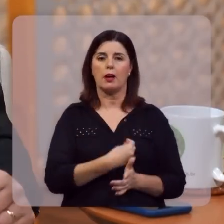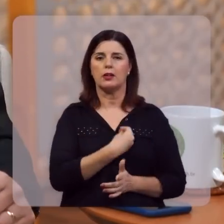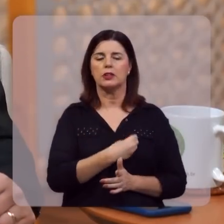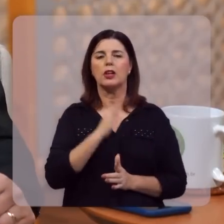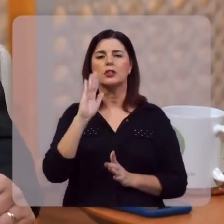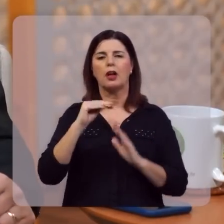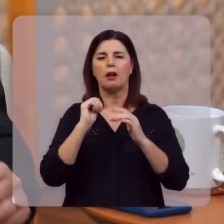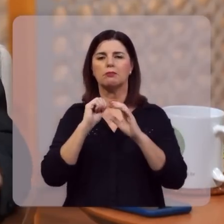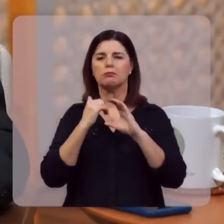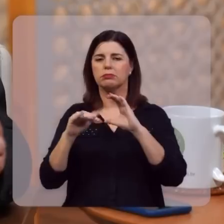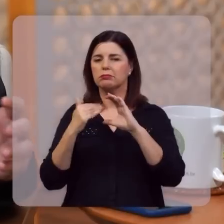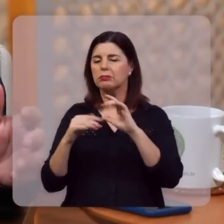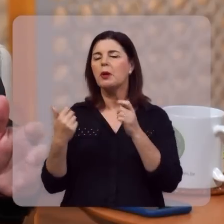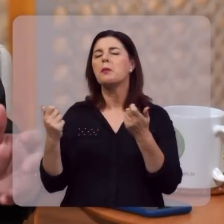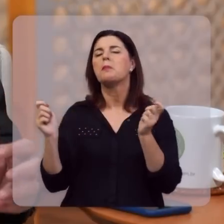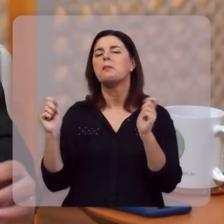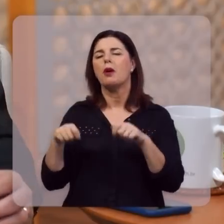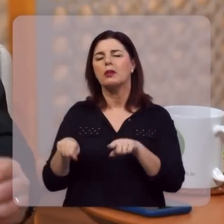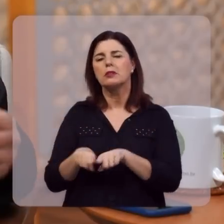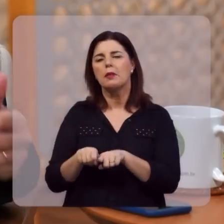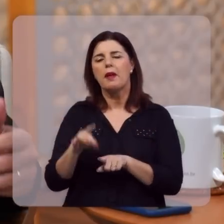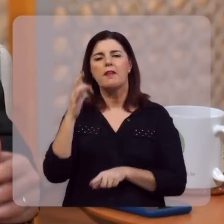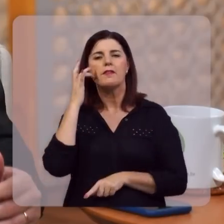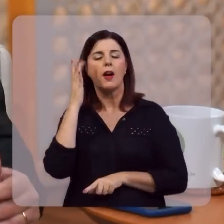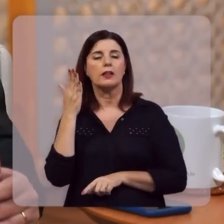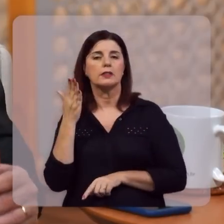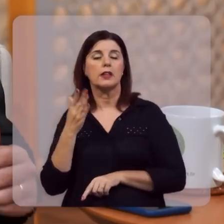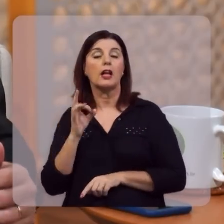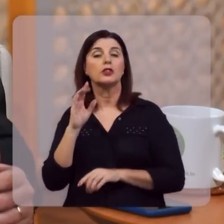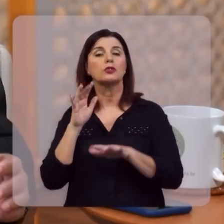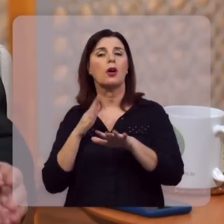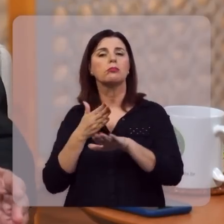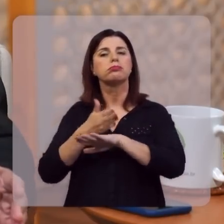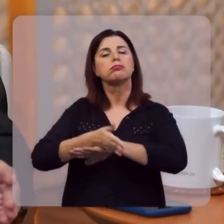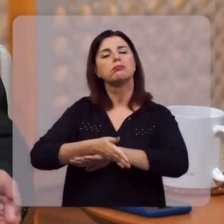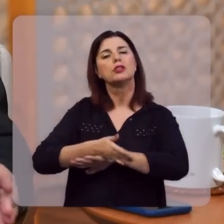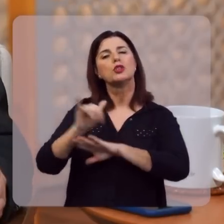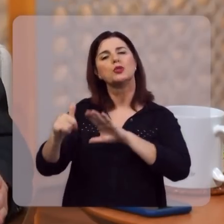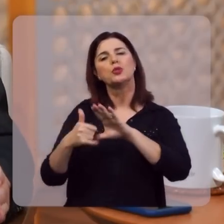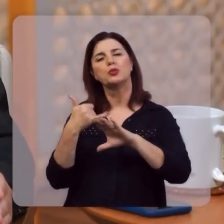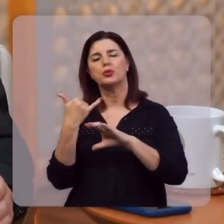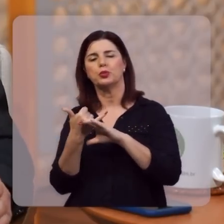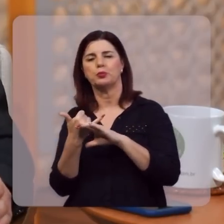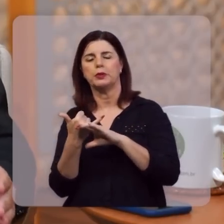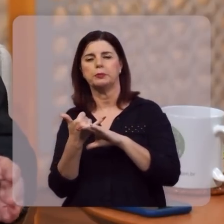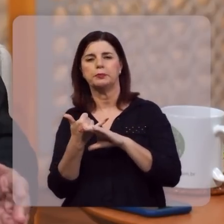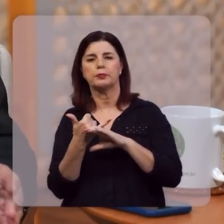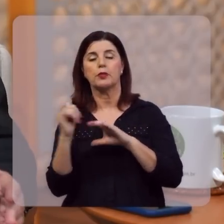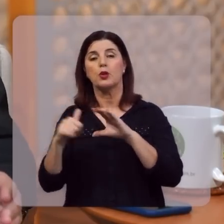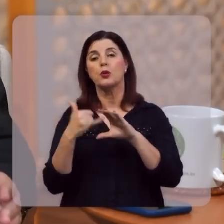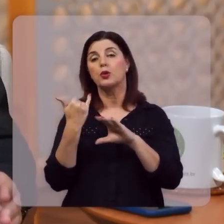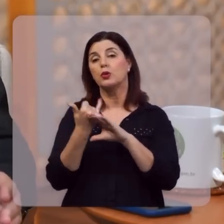já foram transmitidos, também é muito fácil. Basta você acessar o nosso canal no YouTube,